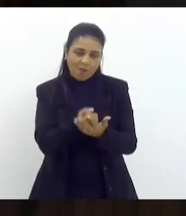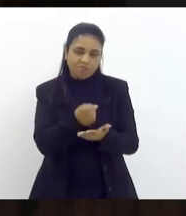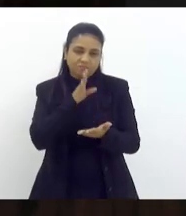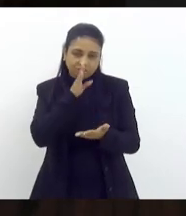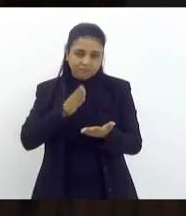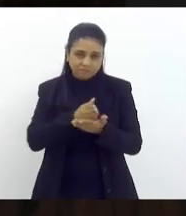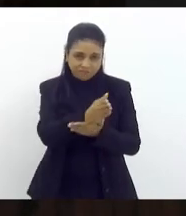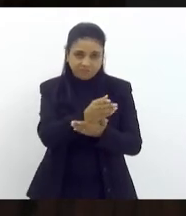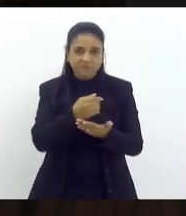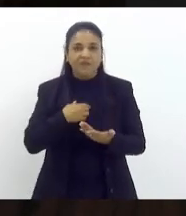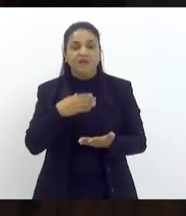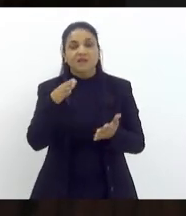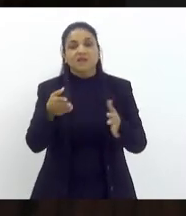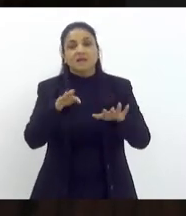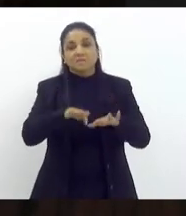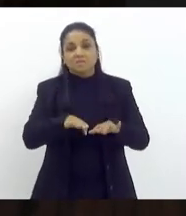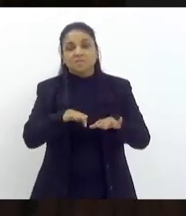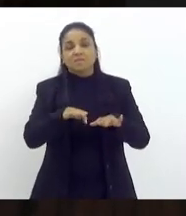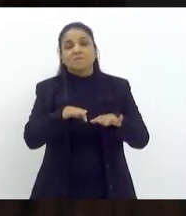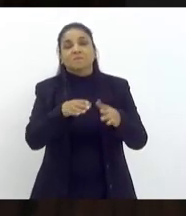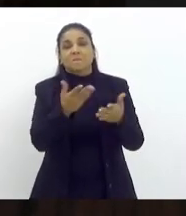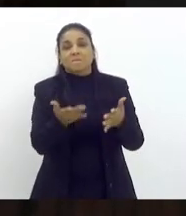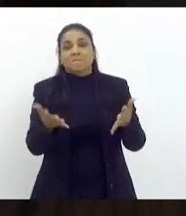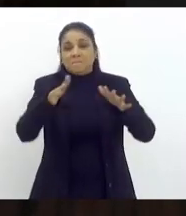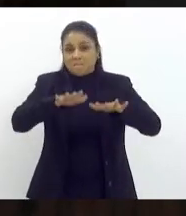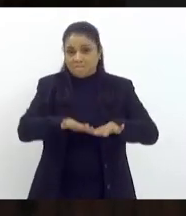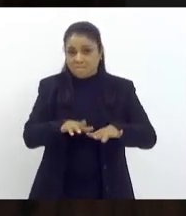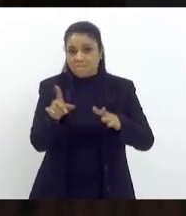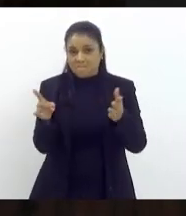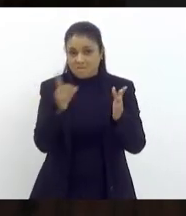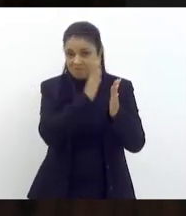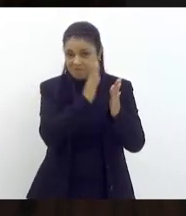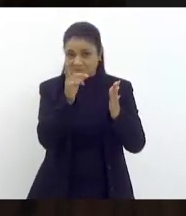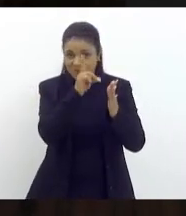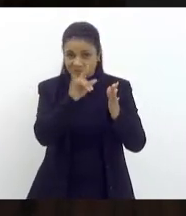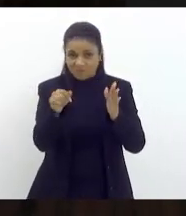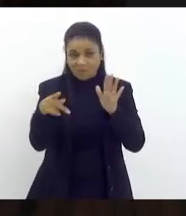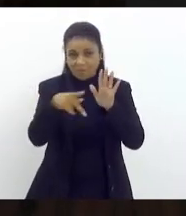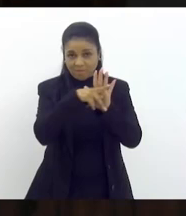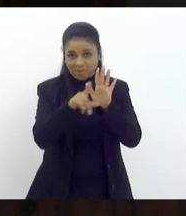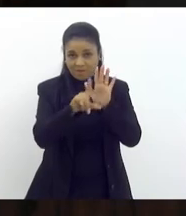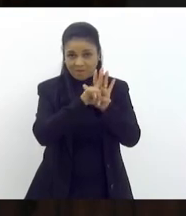aprovado a sobremesa requerimento de inclusão nova do dia do